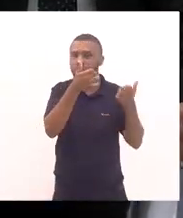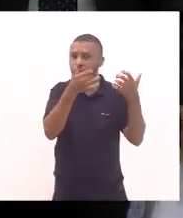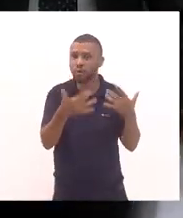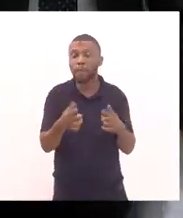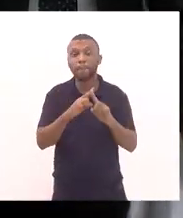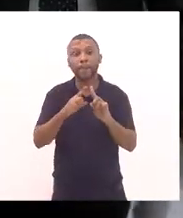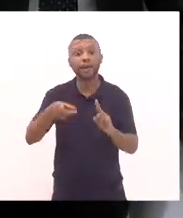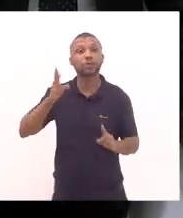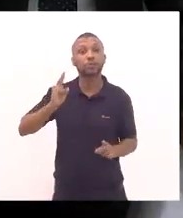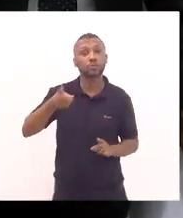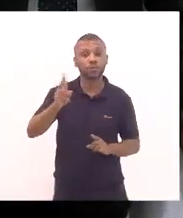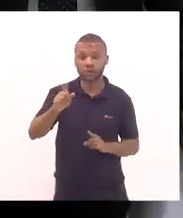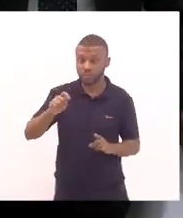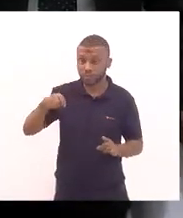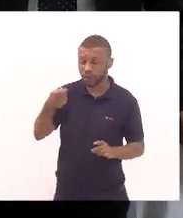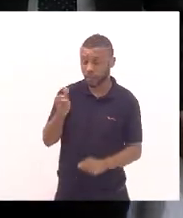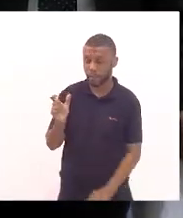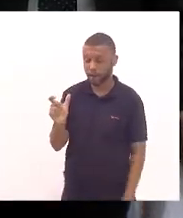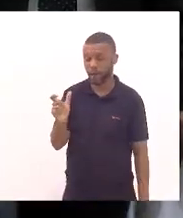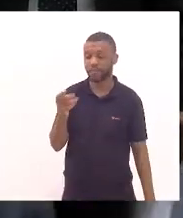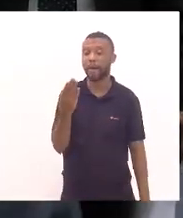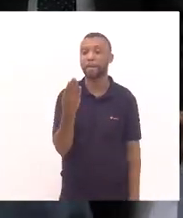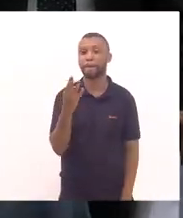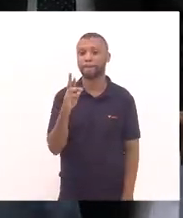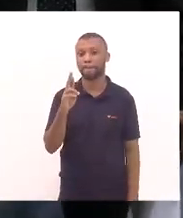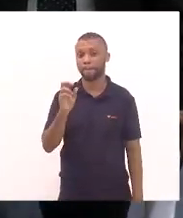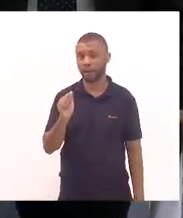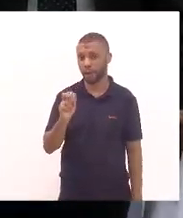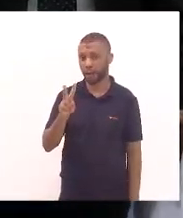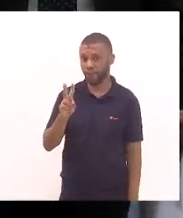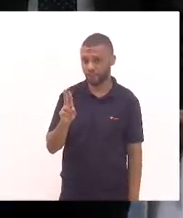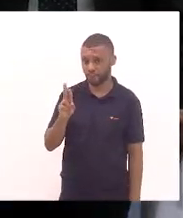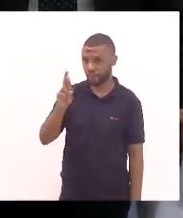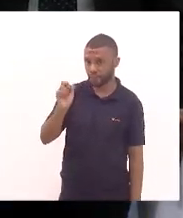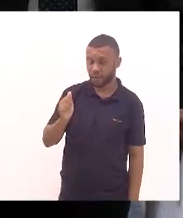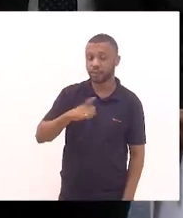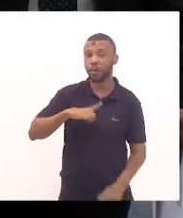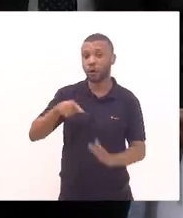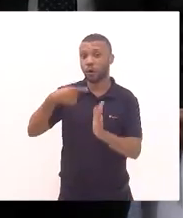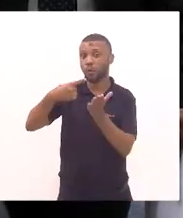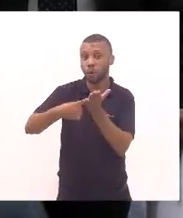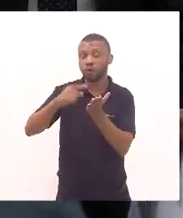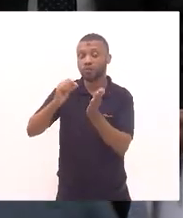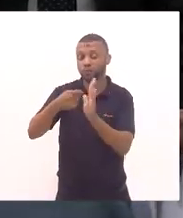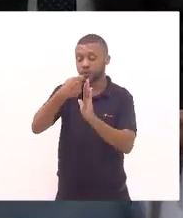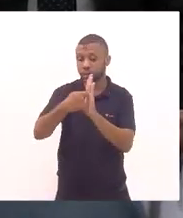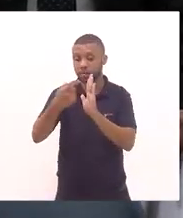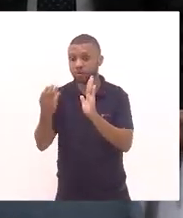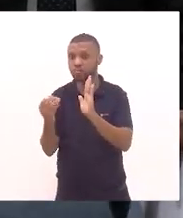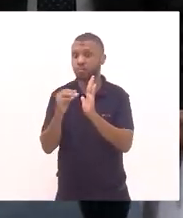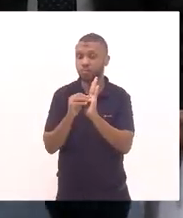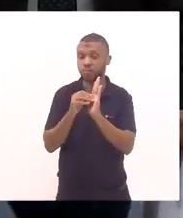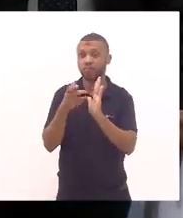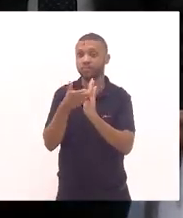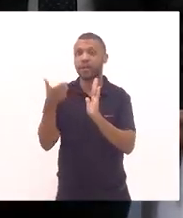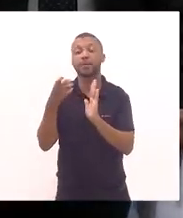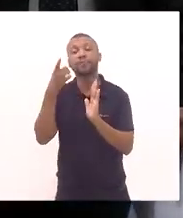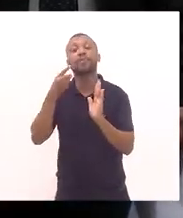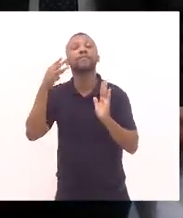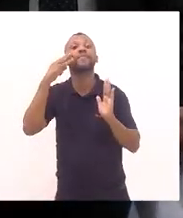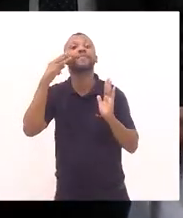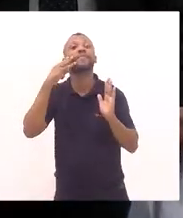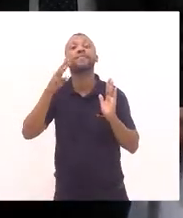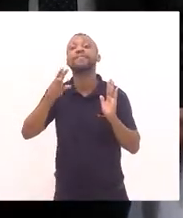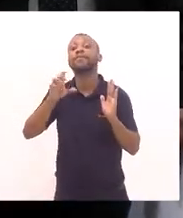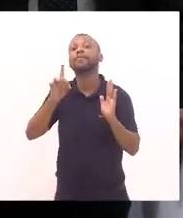mas mantendo a palavra bravura, e há acordo de recepcionar no texto o destaque do deputado Valdec, no que